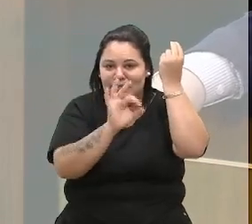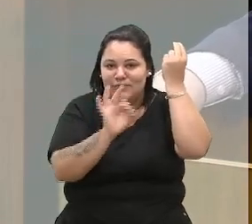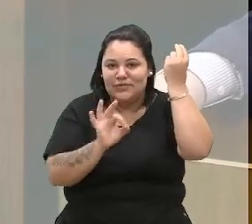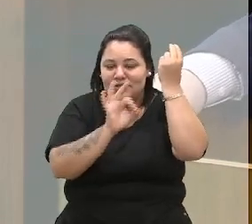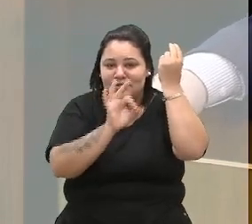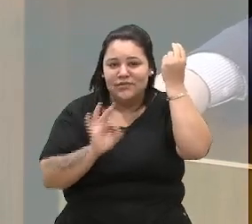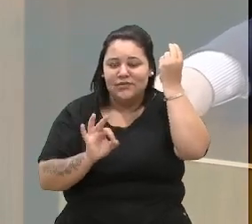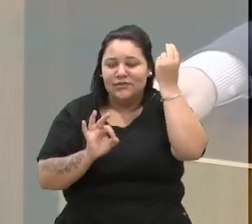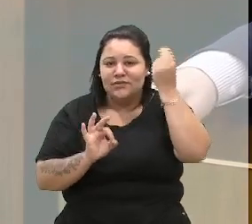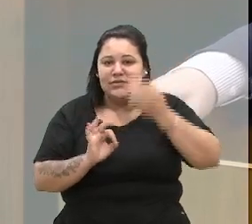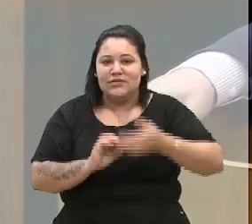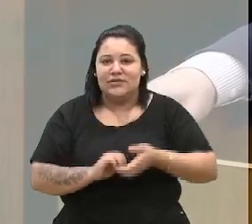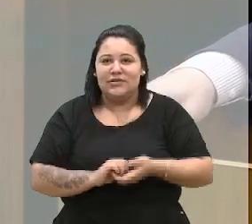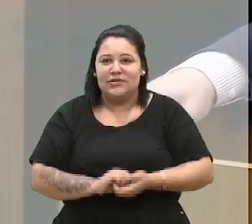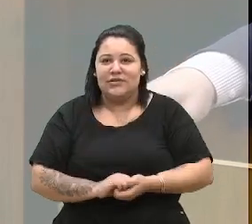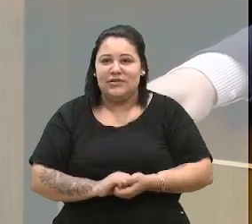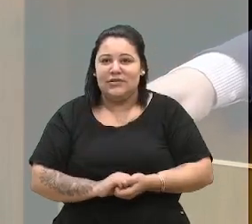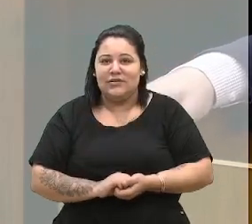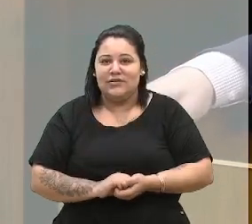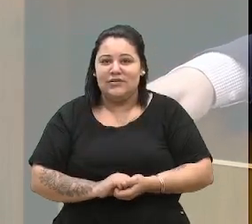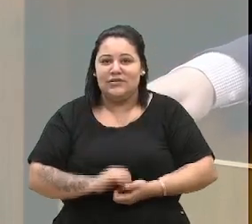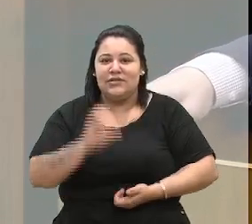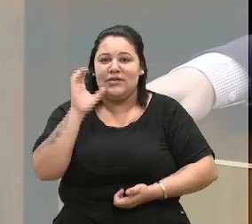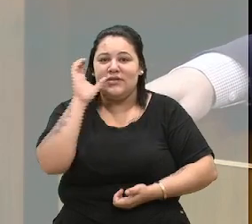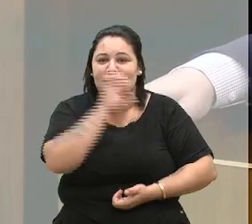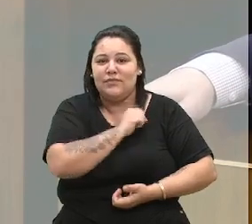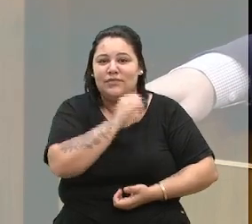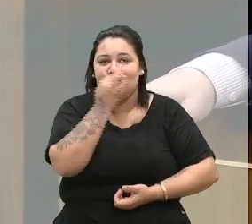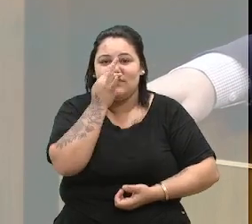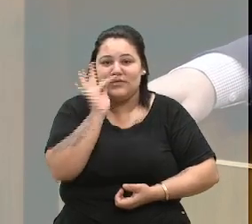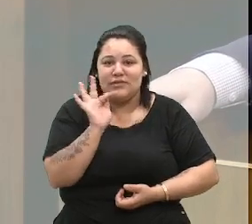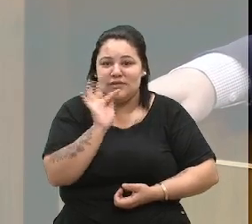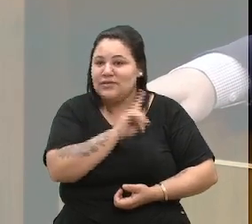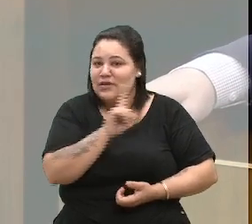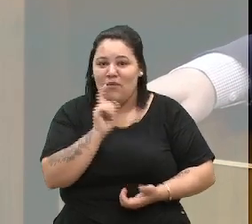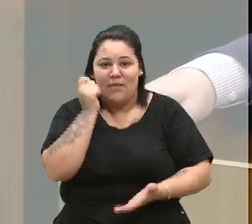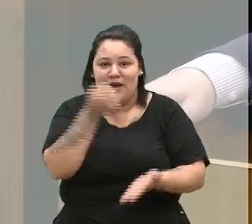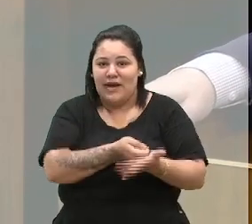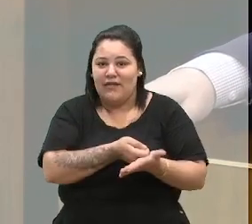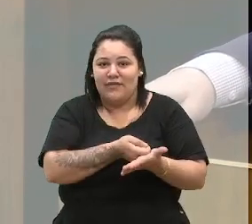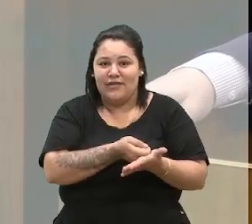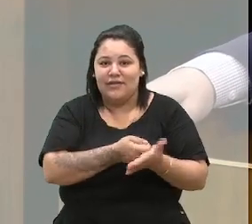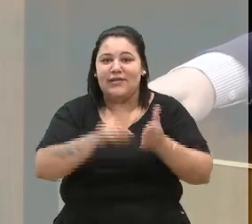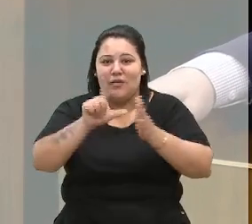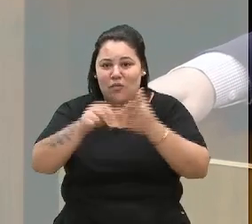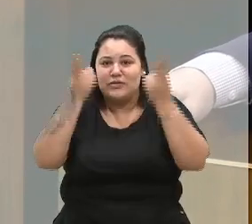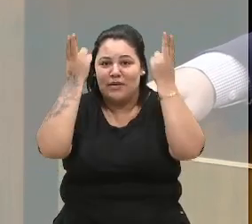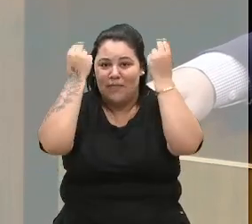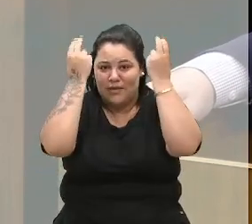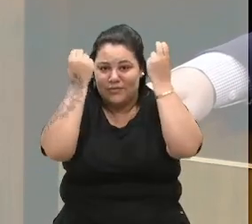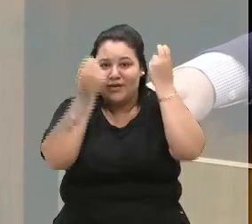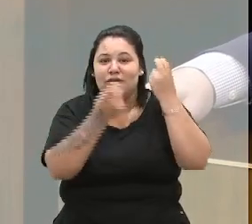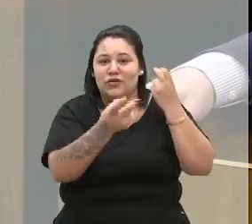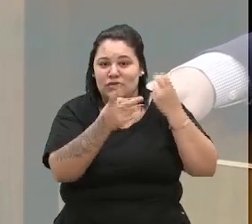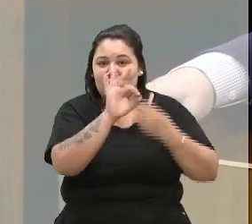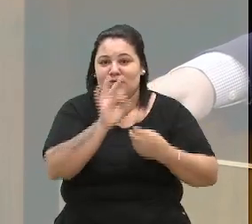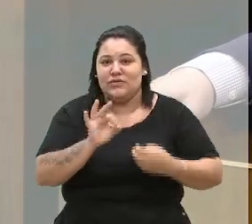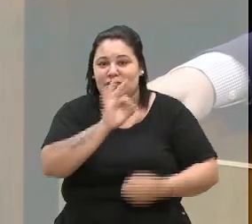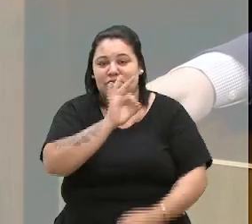Renato. Pão francês, isento, a partir da Páscoa,